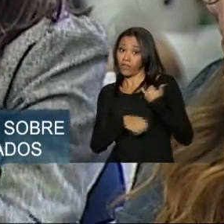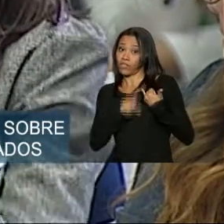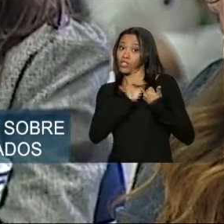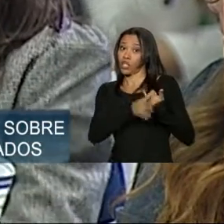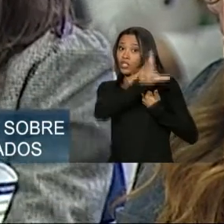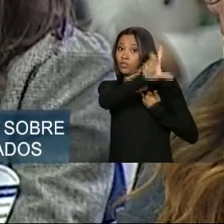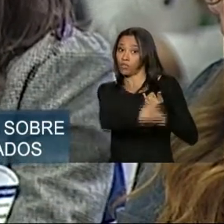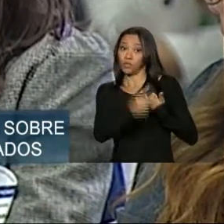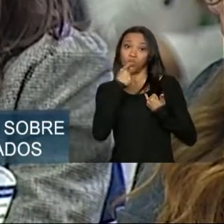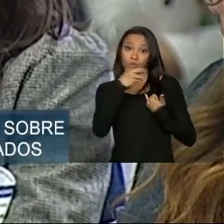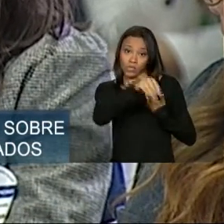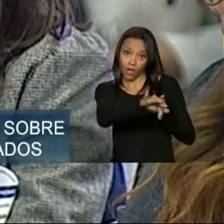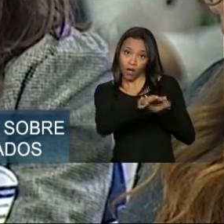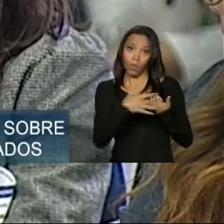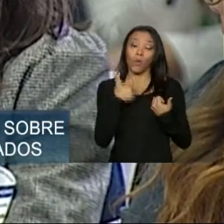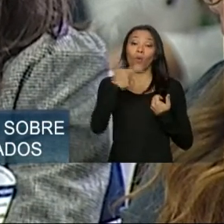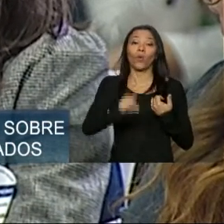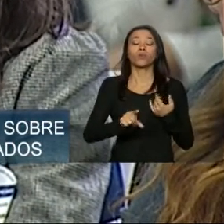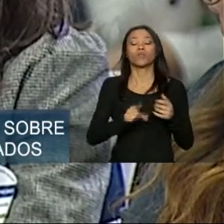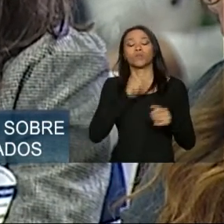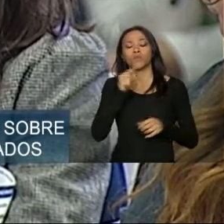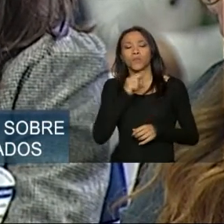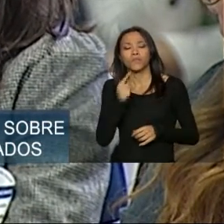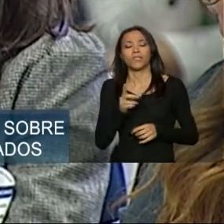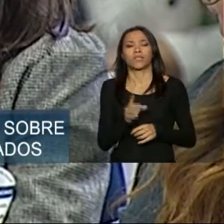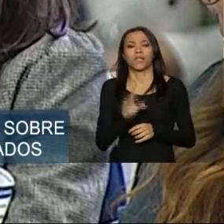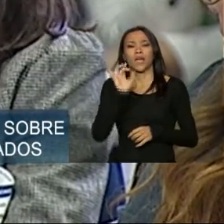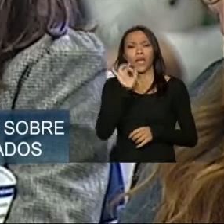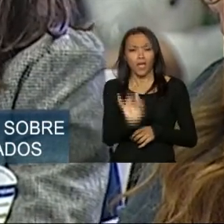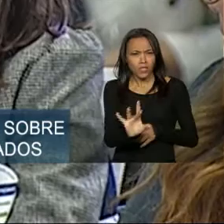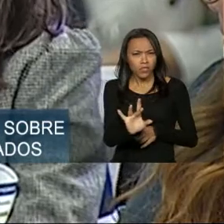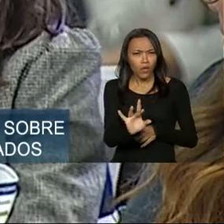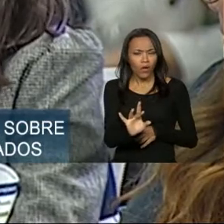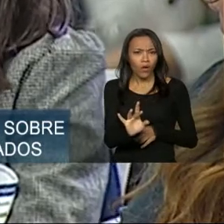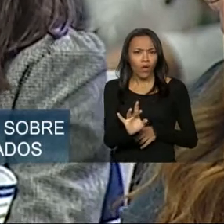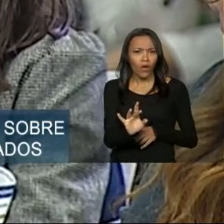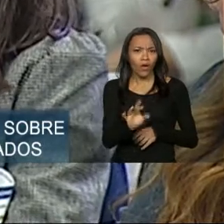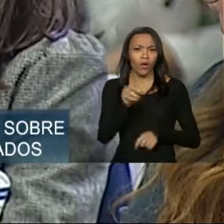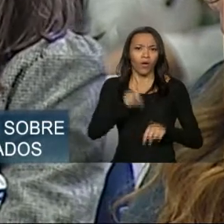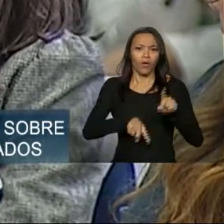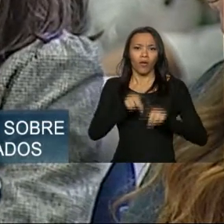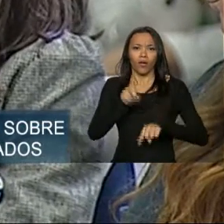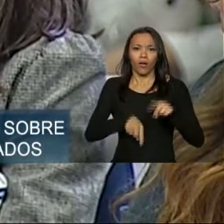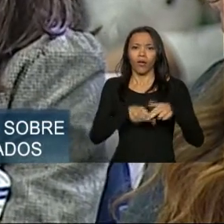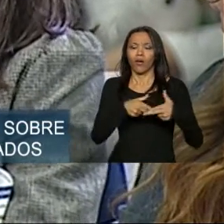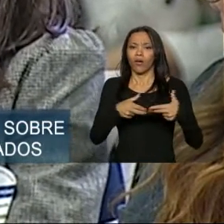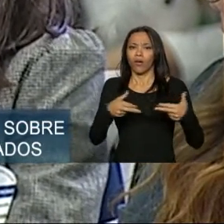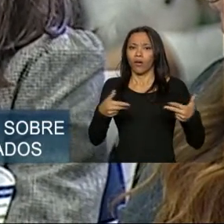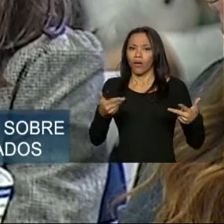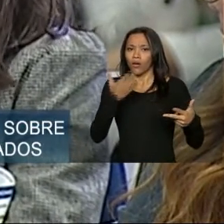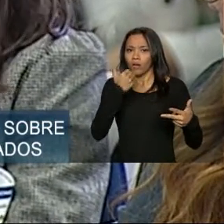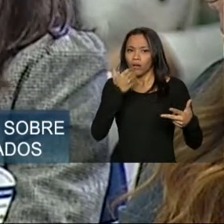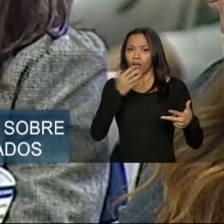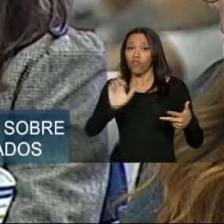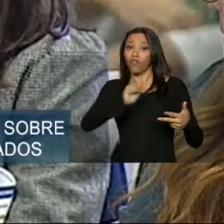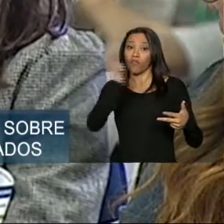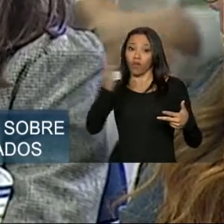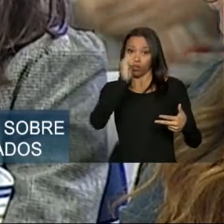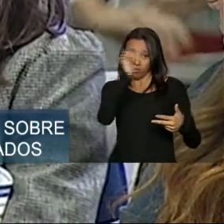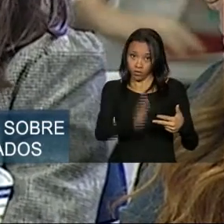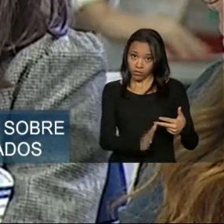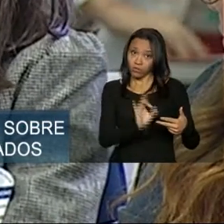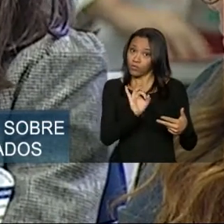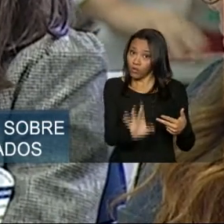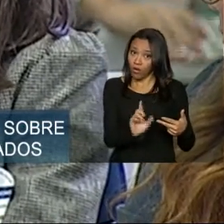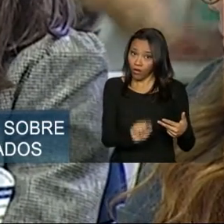dúvida, perdão, é só sobre em relação a produtos importados dessas categorias. Aí não entram